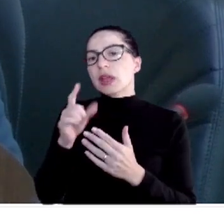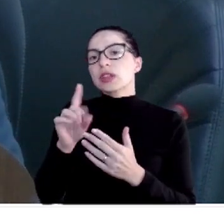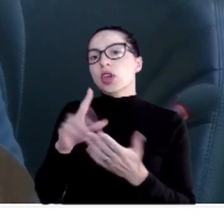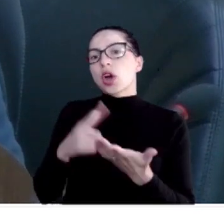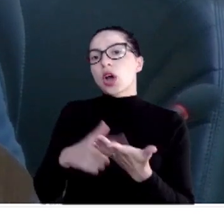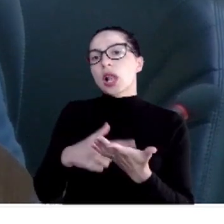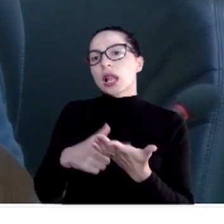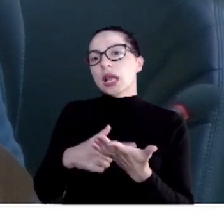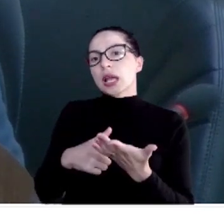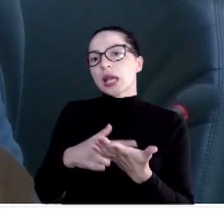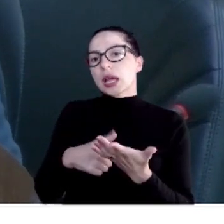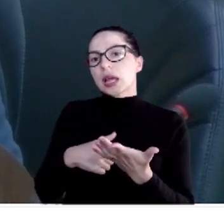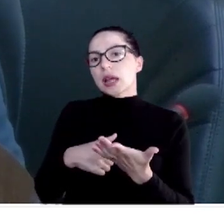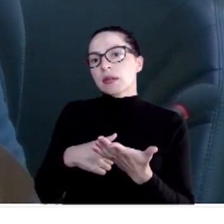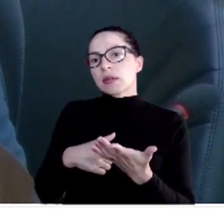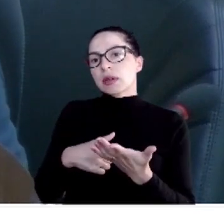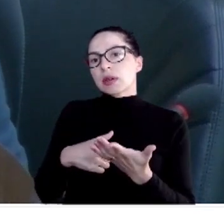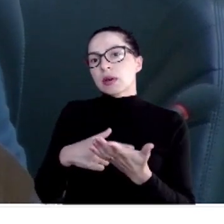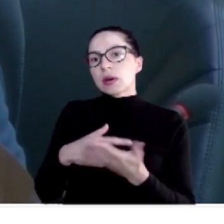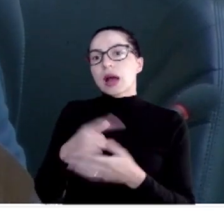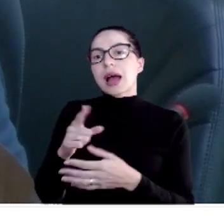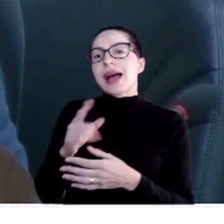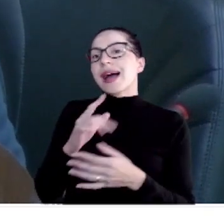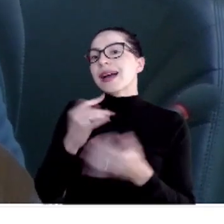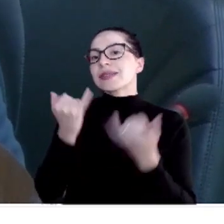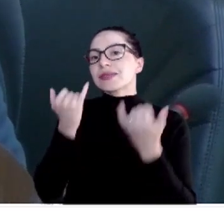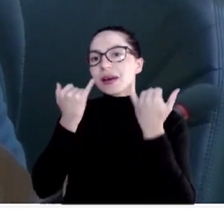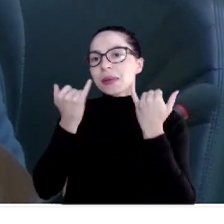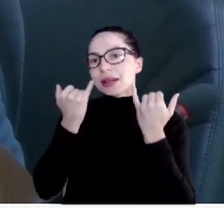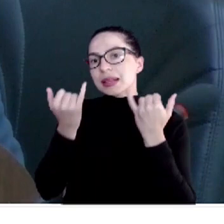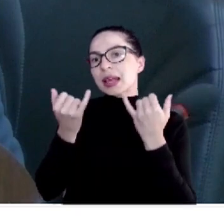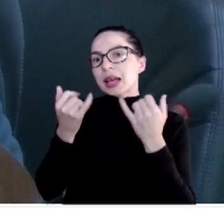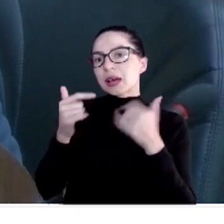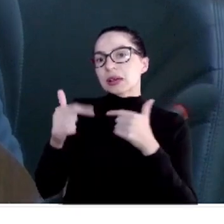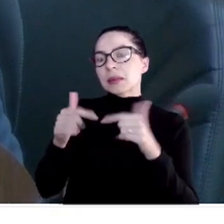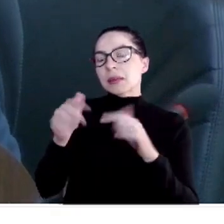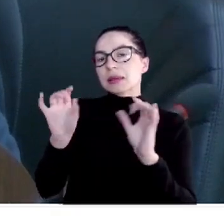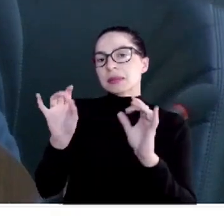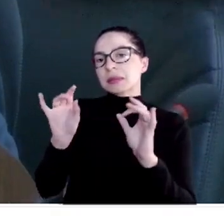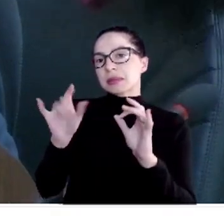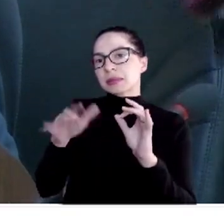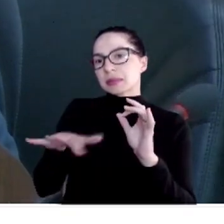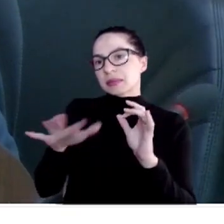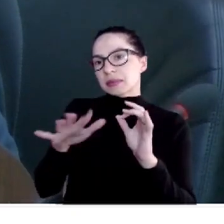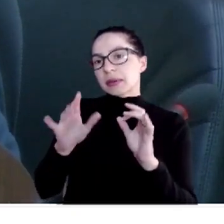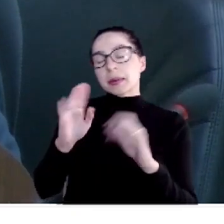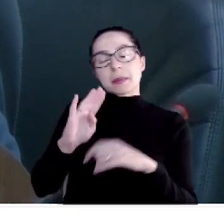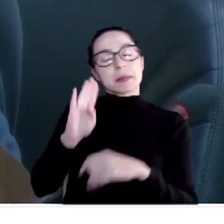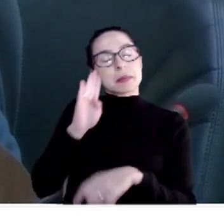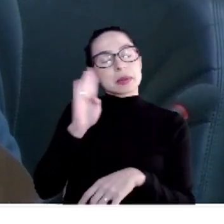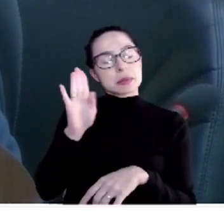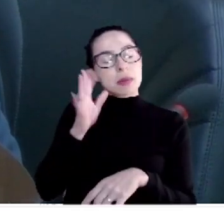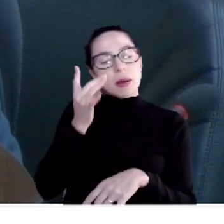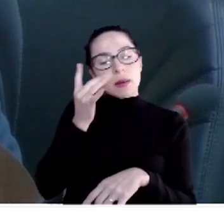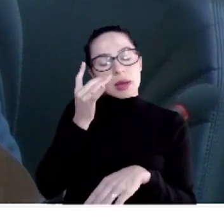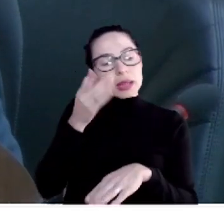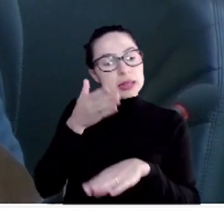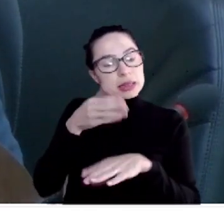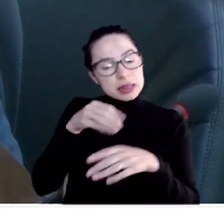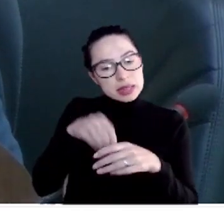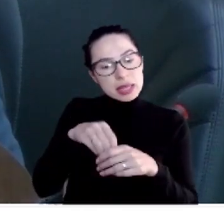de entendidos, através de especialista, o mais importante é estar dentro da escola para saber a